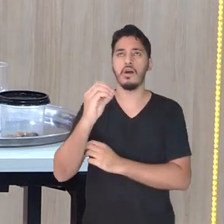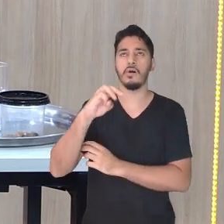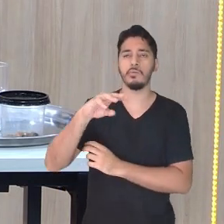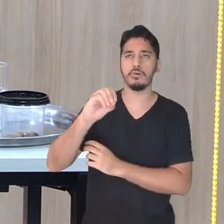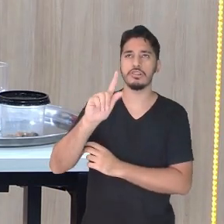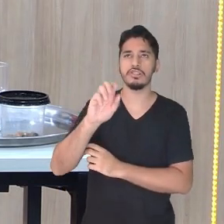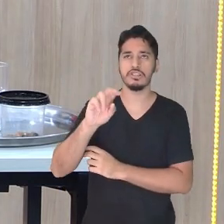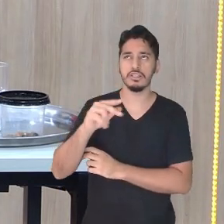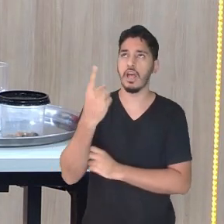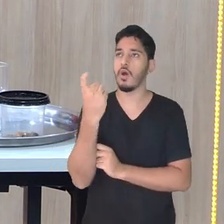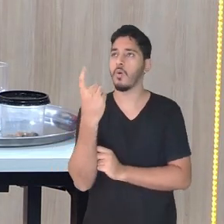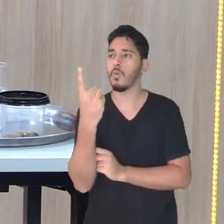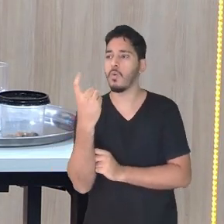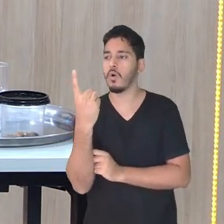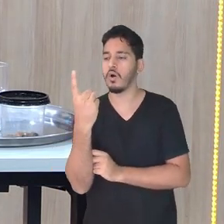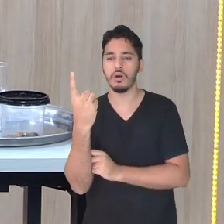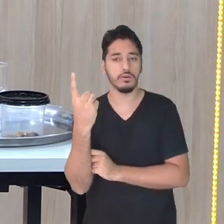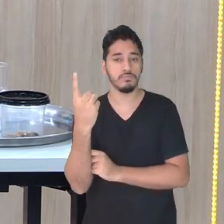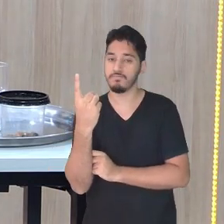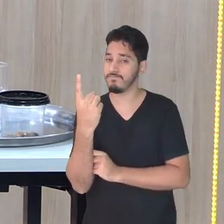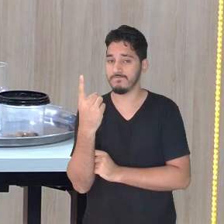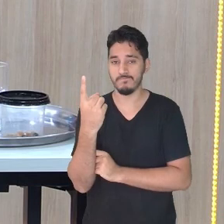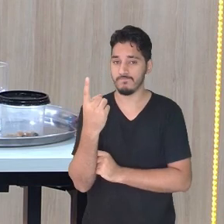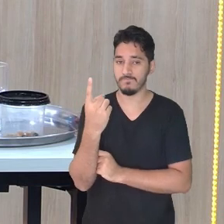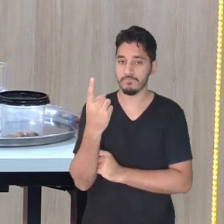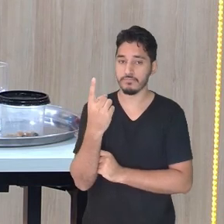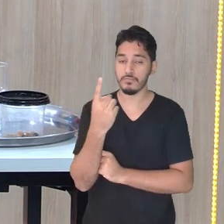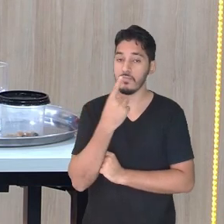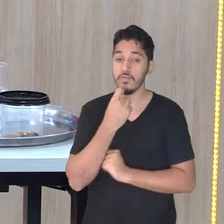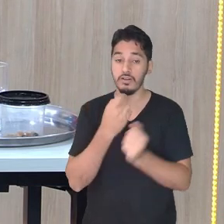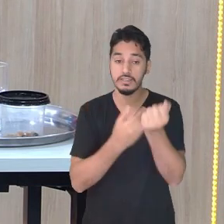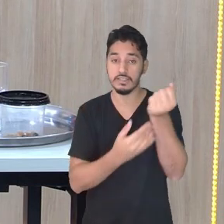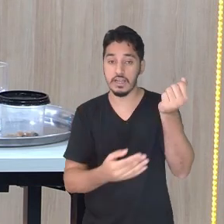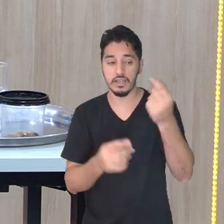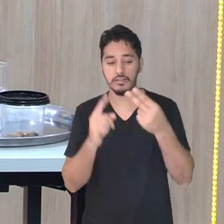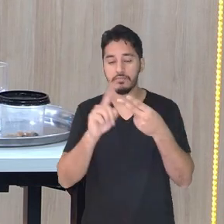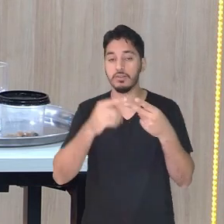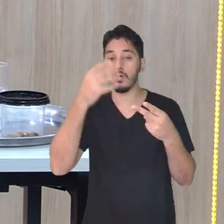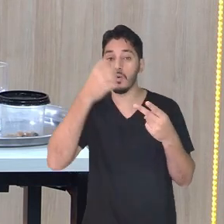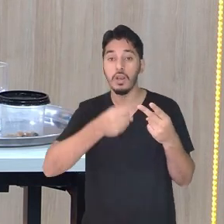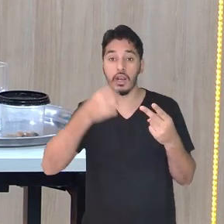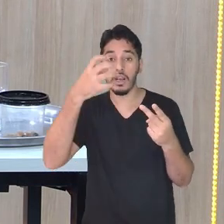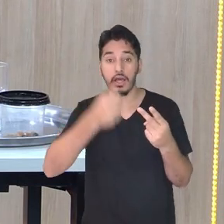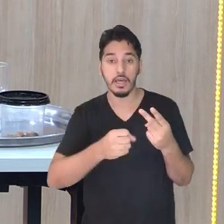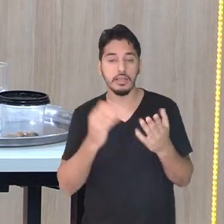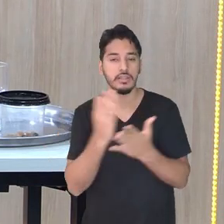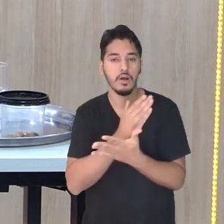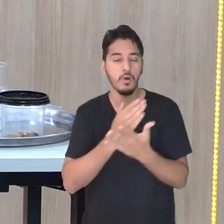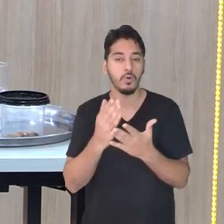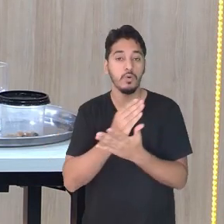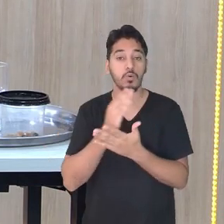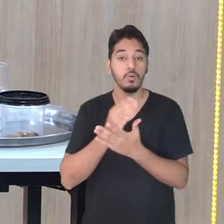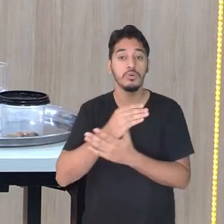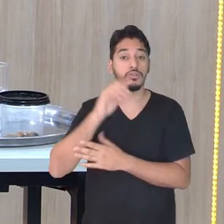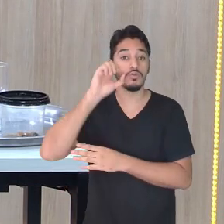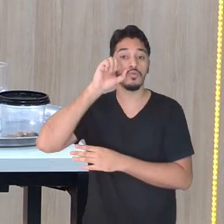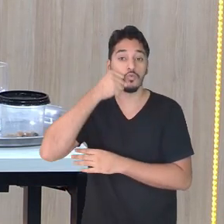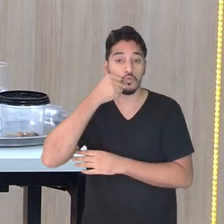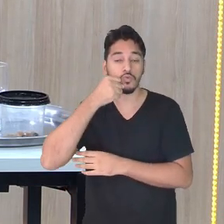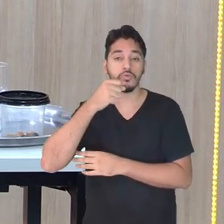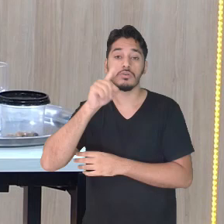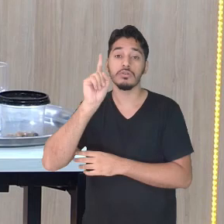uma fase. E aqui a gente está vendo não só o sangue, como o leite, alguns tipos de suco. São